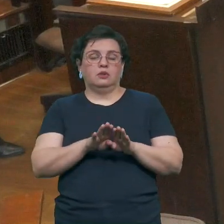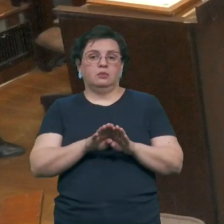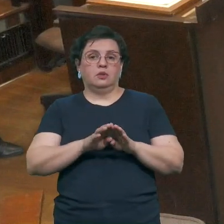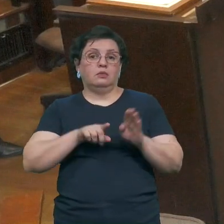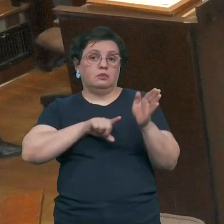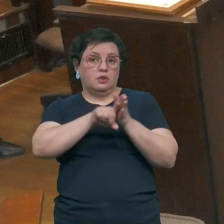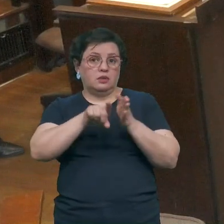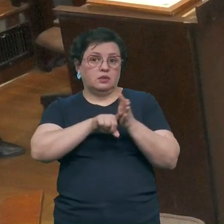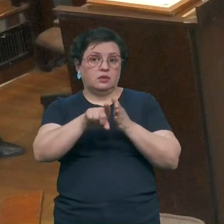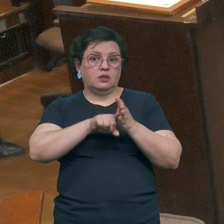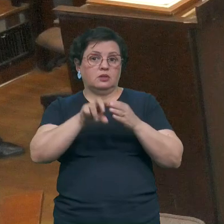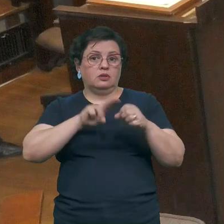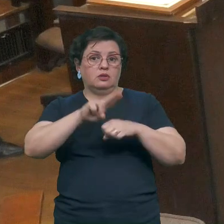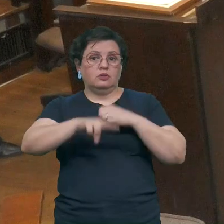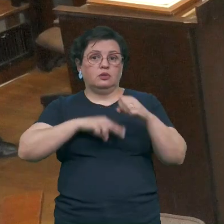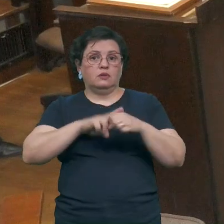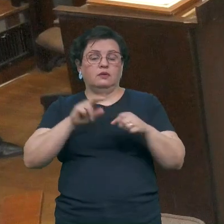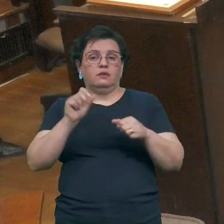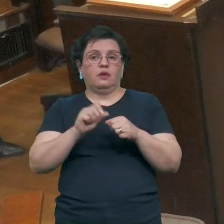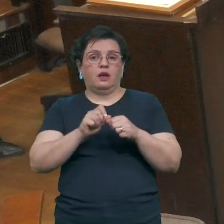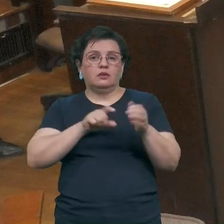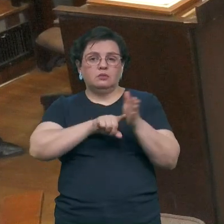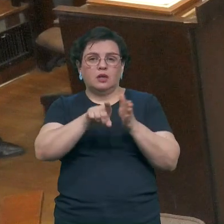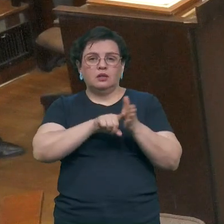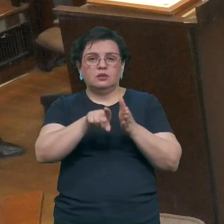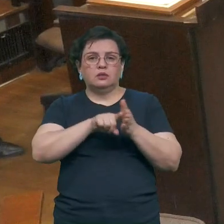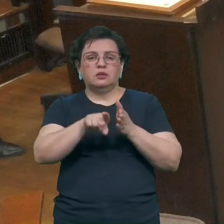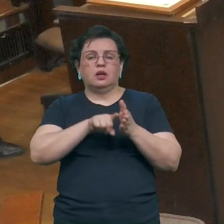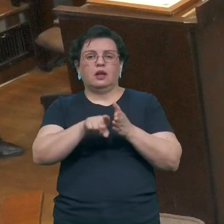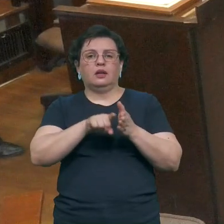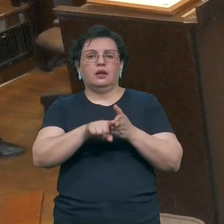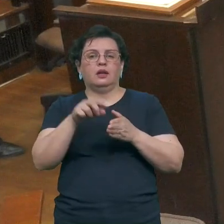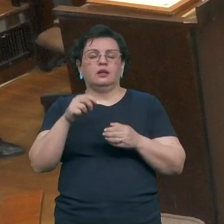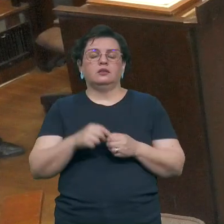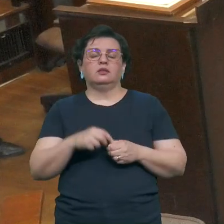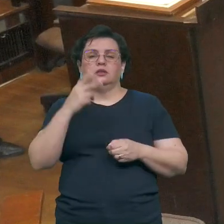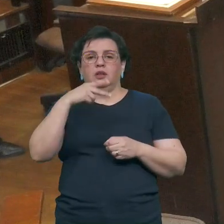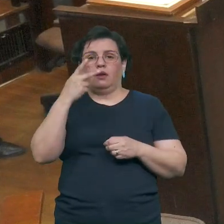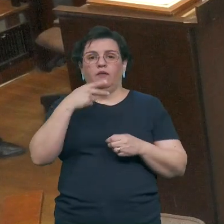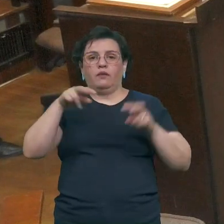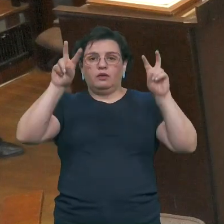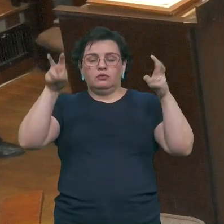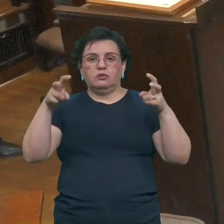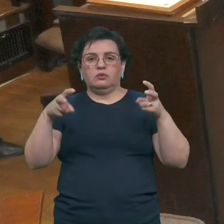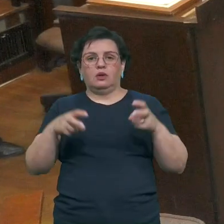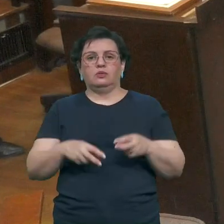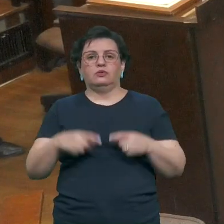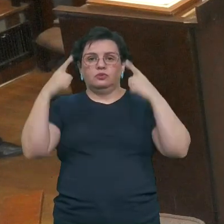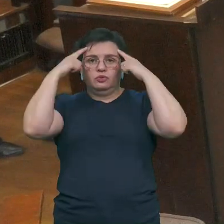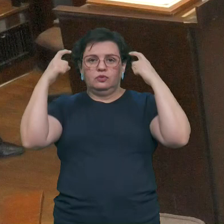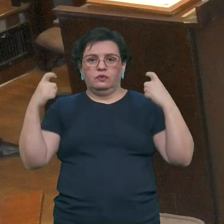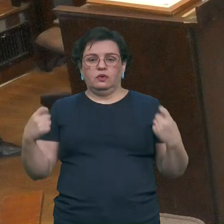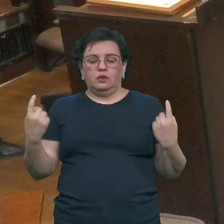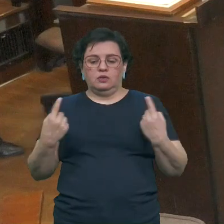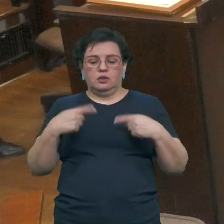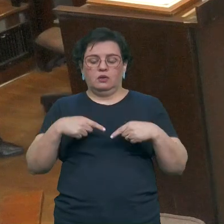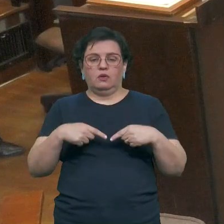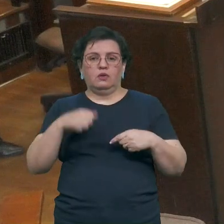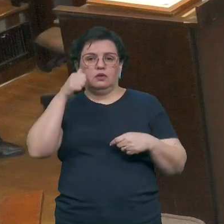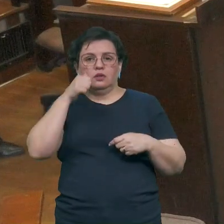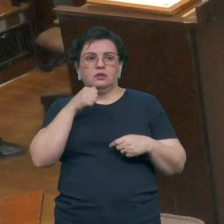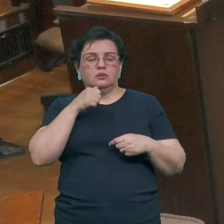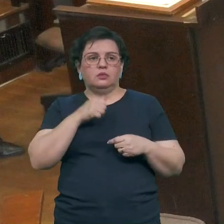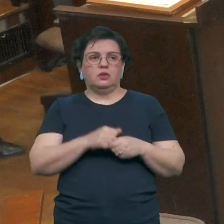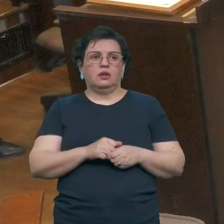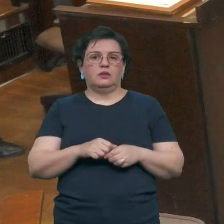Marília, desenvolve pesquisas de combate à violência contra as mulheres e atua também como técnica social nas